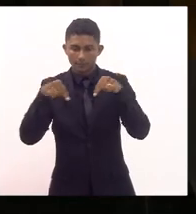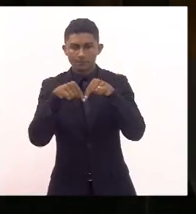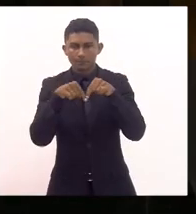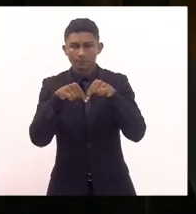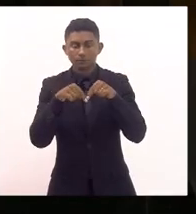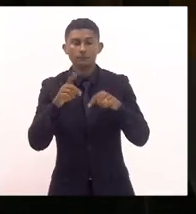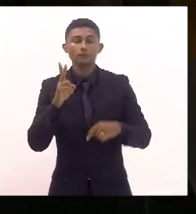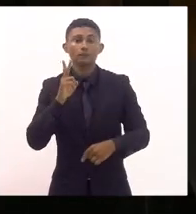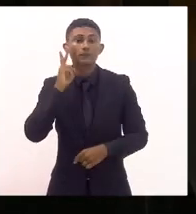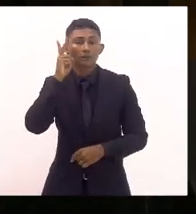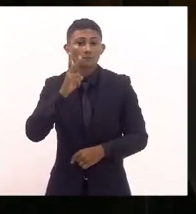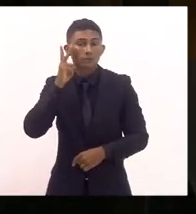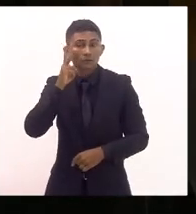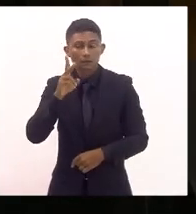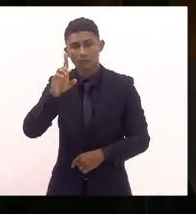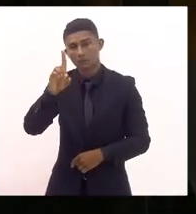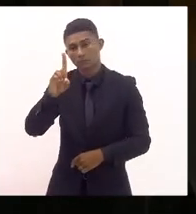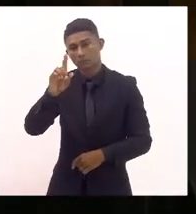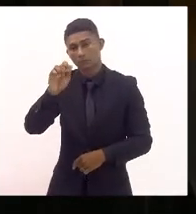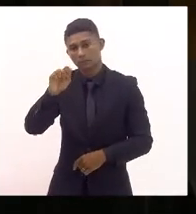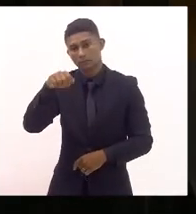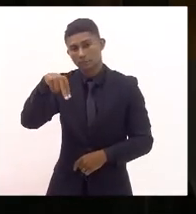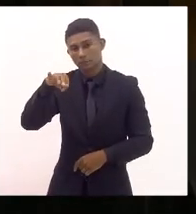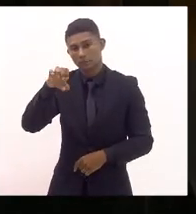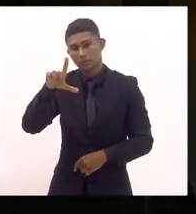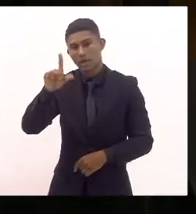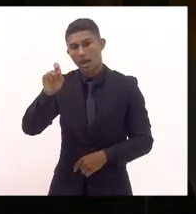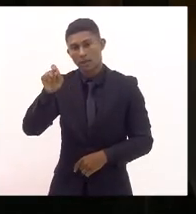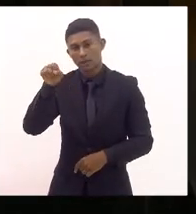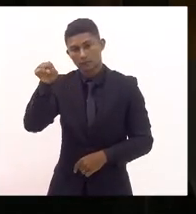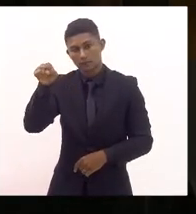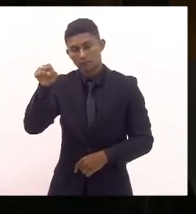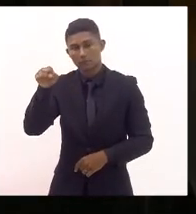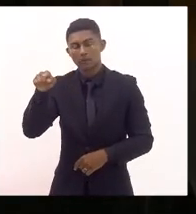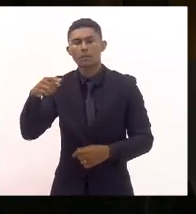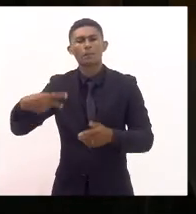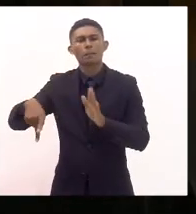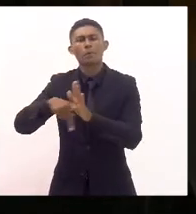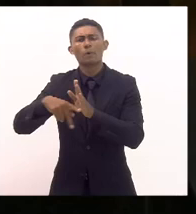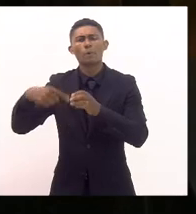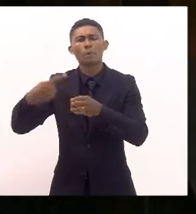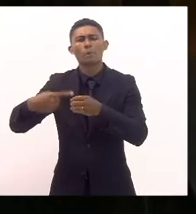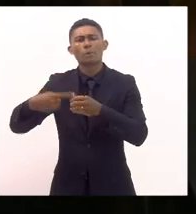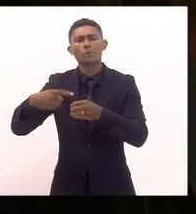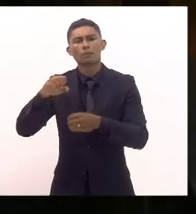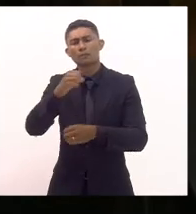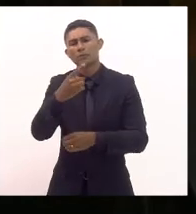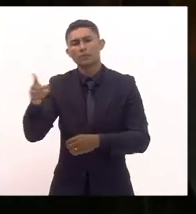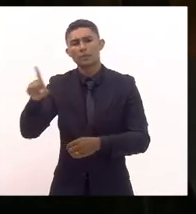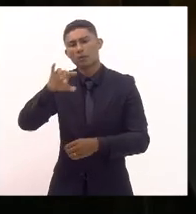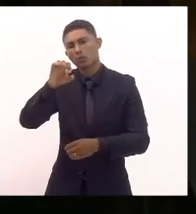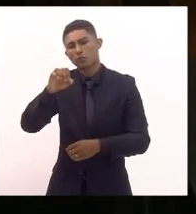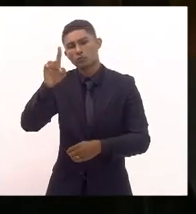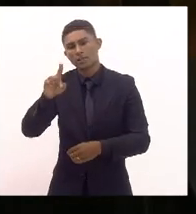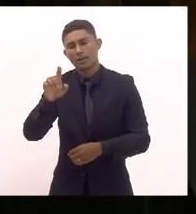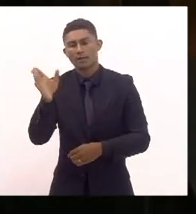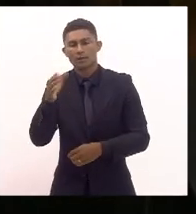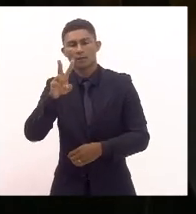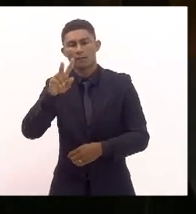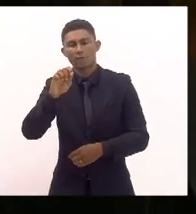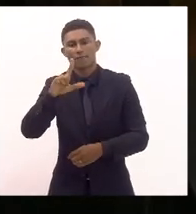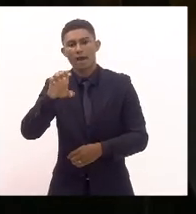e a vereadora Daniela da auto escola do Município de São José do Vale do Rio Preto o que